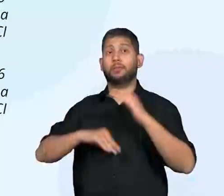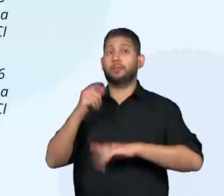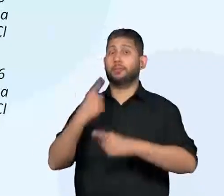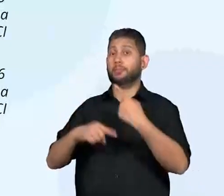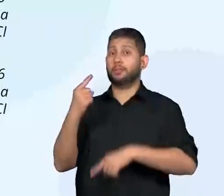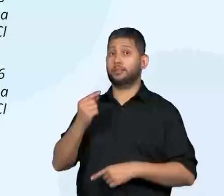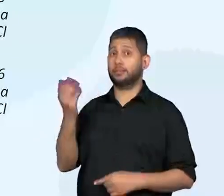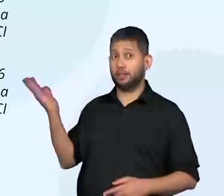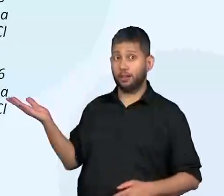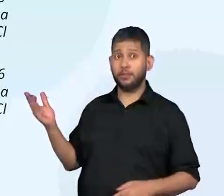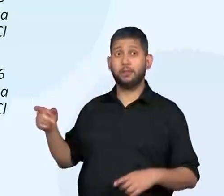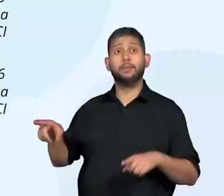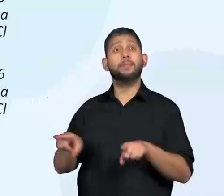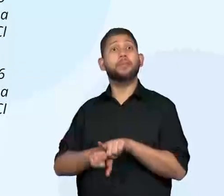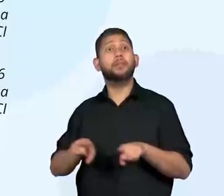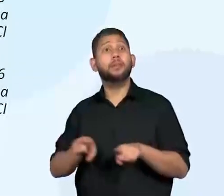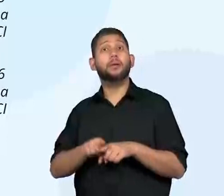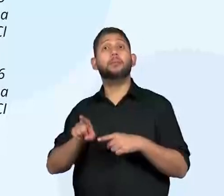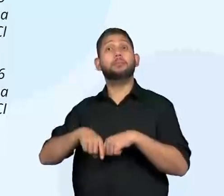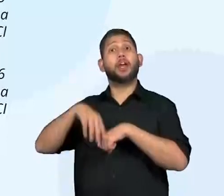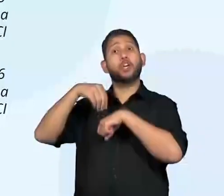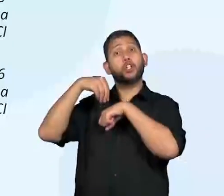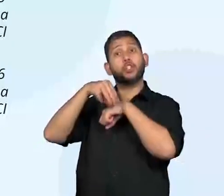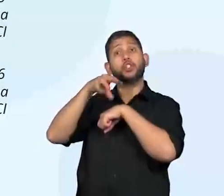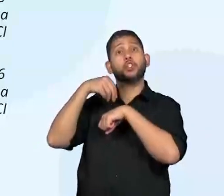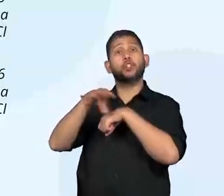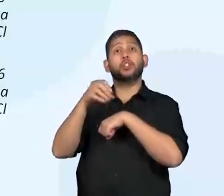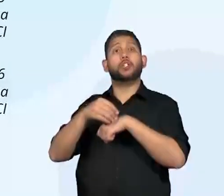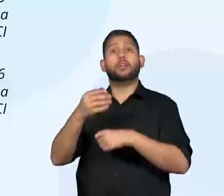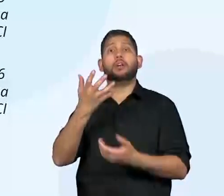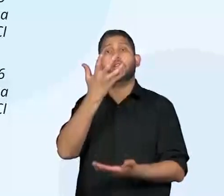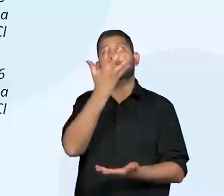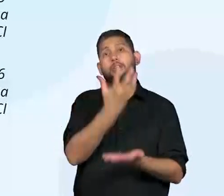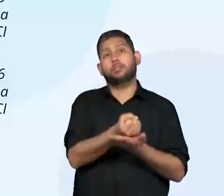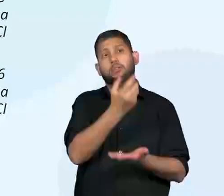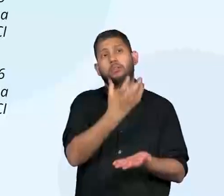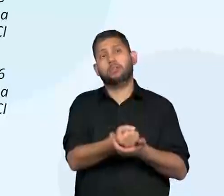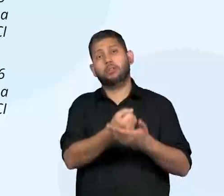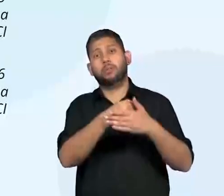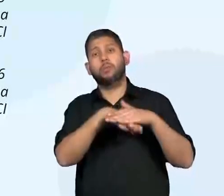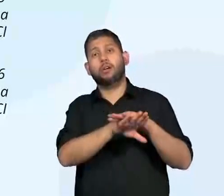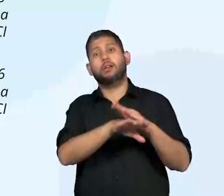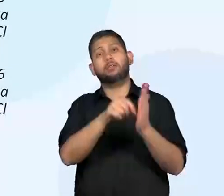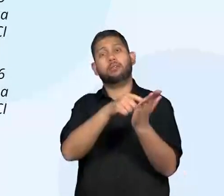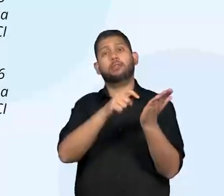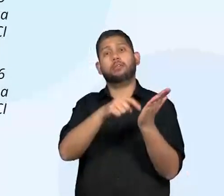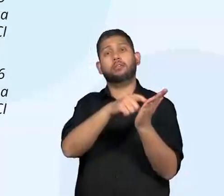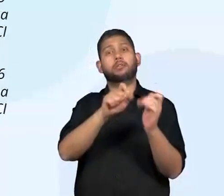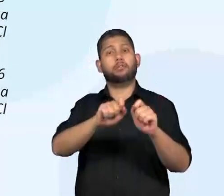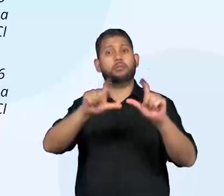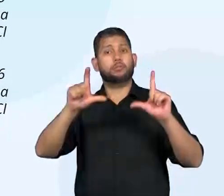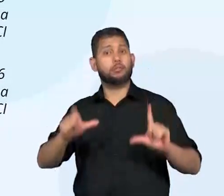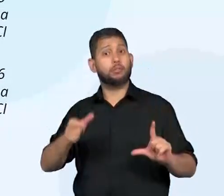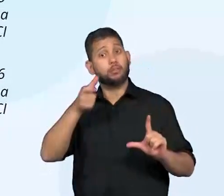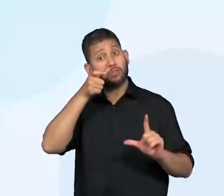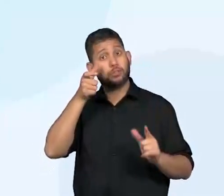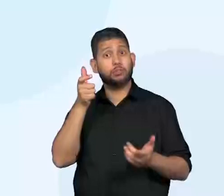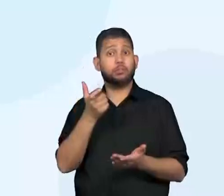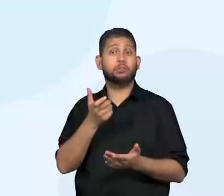habilidade desta aula e as sugestões no repositório para que vocês continuem seus